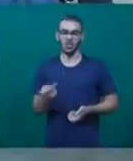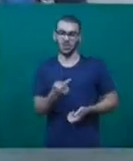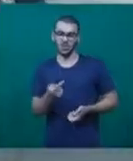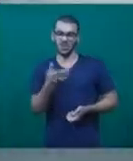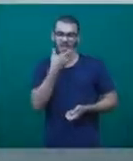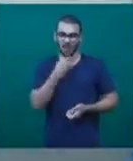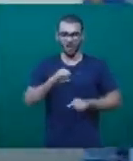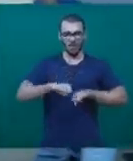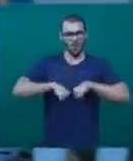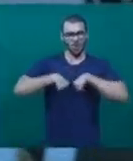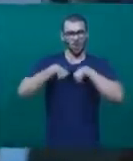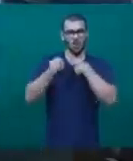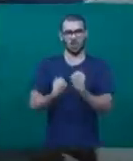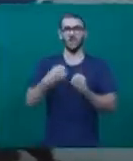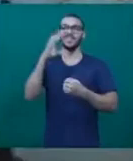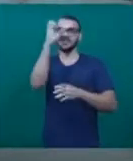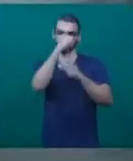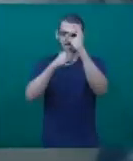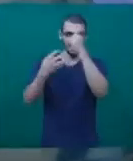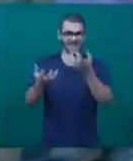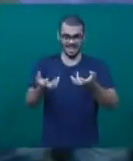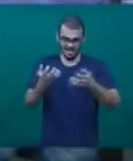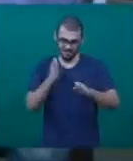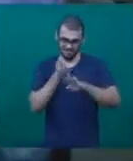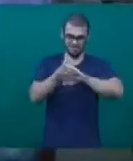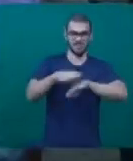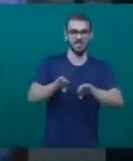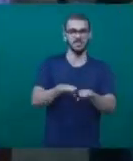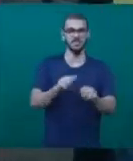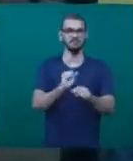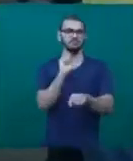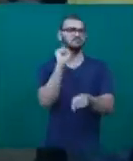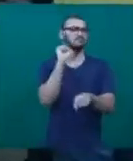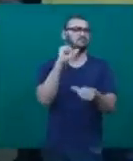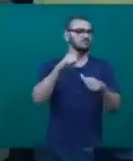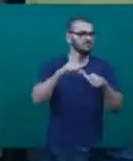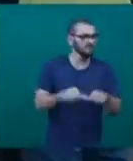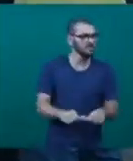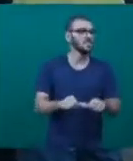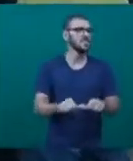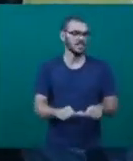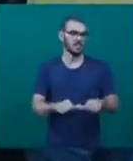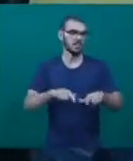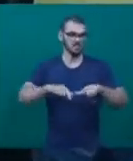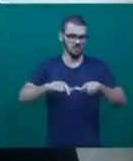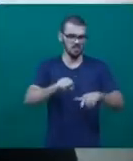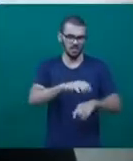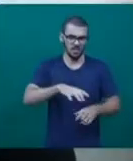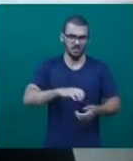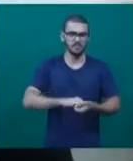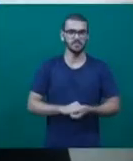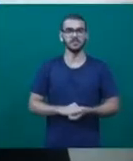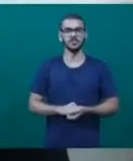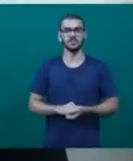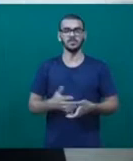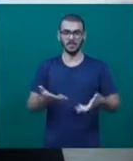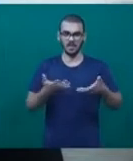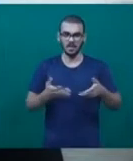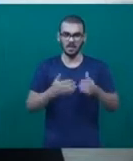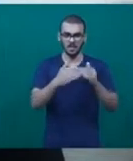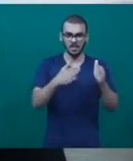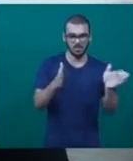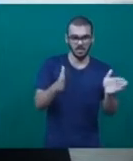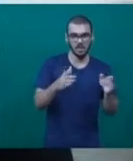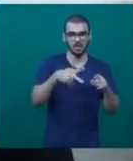aprender. A corrida deles para entrar e permanecer no mercado de trabalho no fim do curso é também um desafio. Pretendo abrir uma oficina